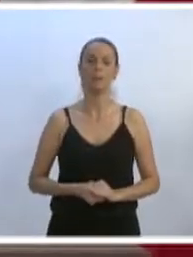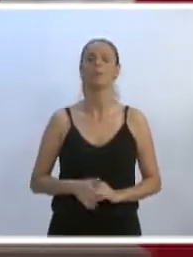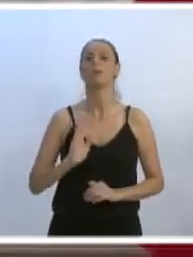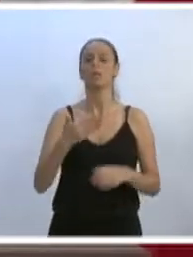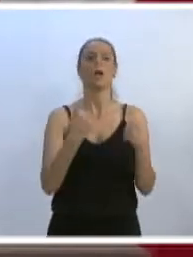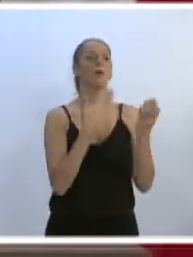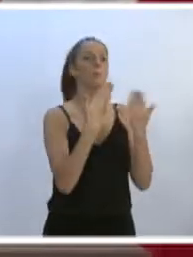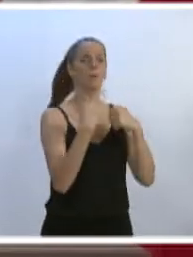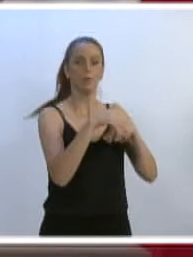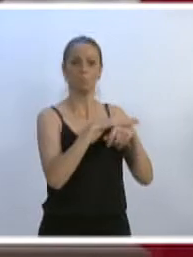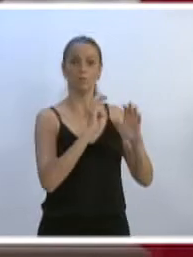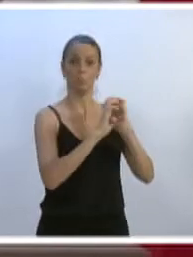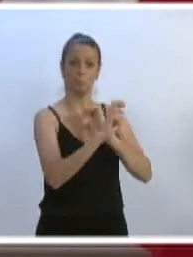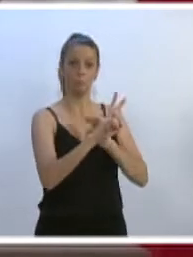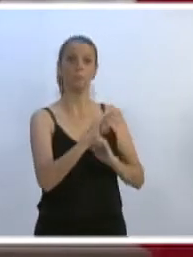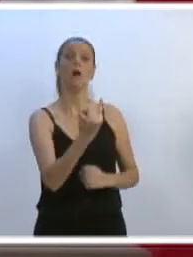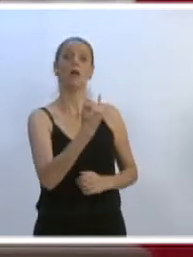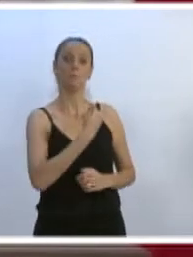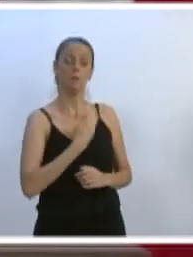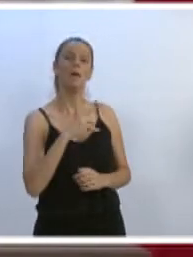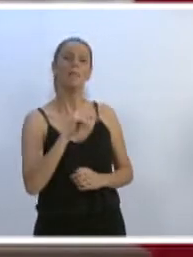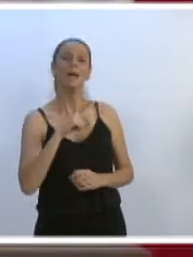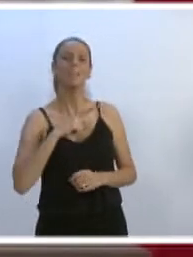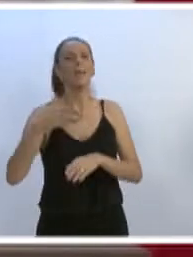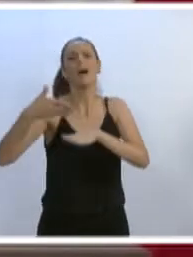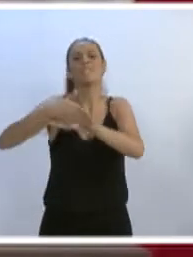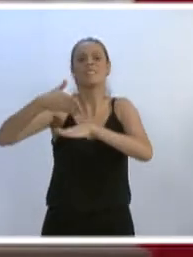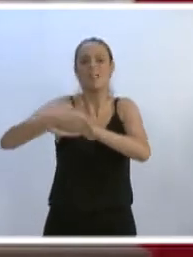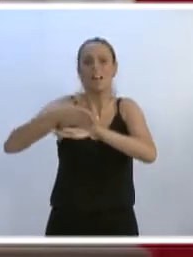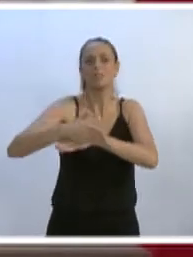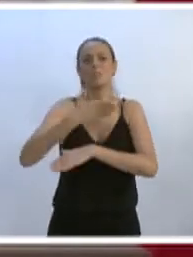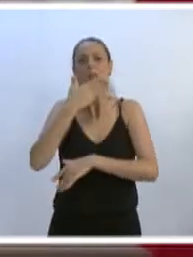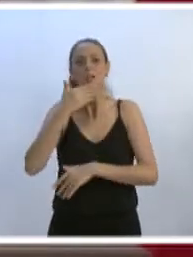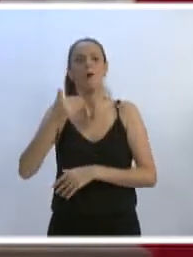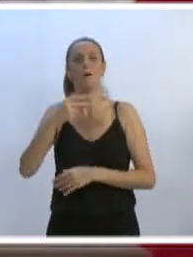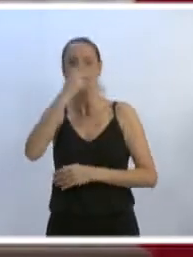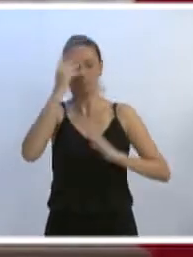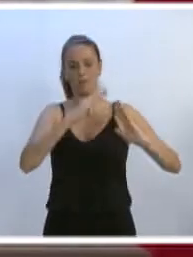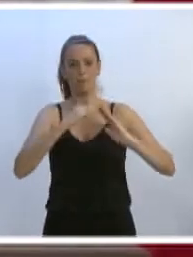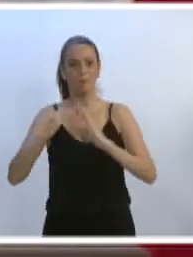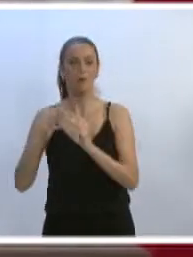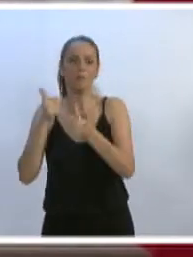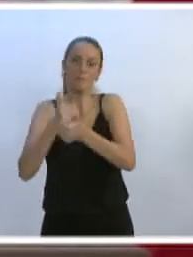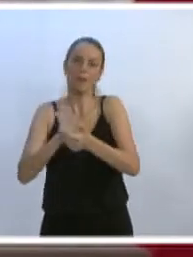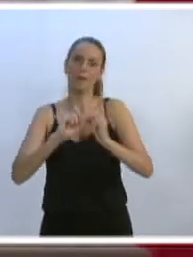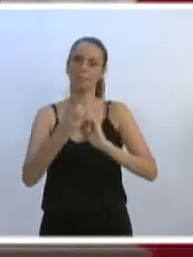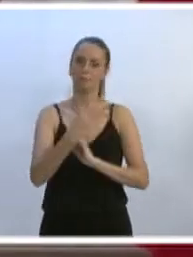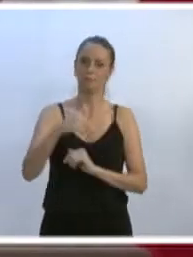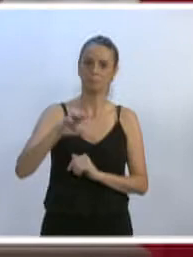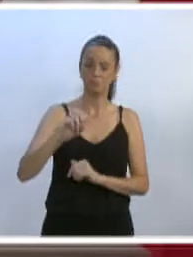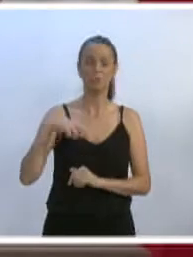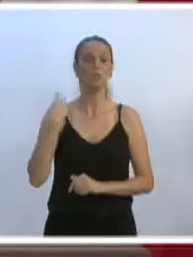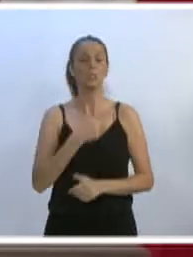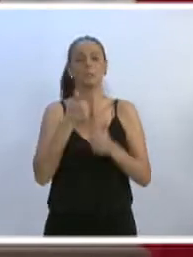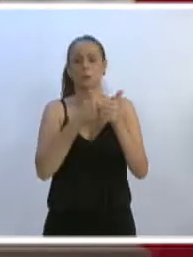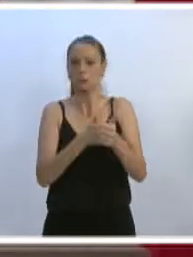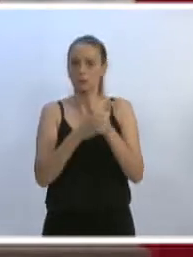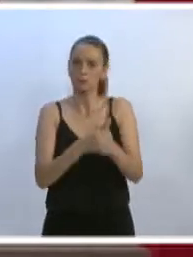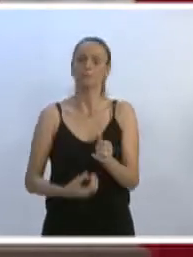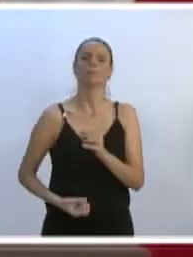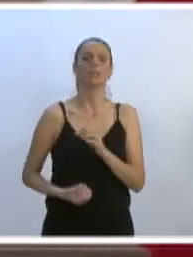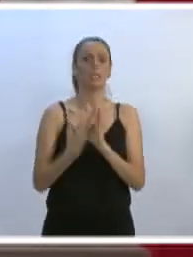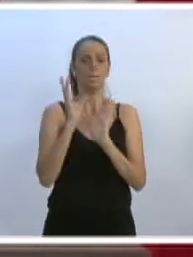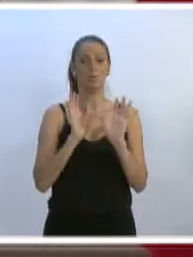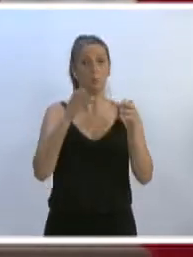ele disse que sim vai ter varia de 5 de acordo com o projeto então vamos estar em cima vigilantes e vamos fazer essa comissão para